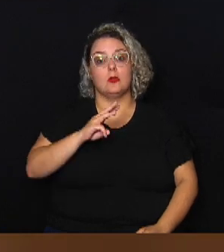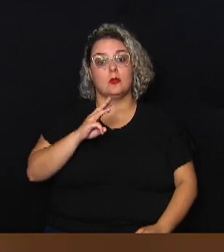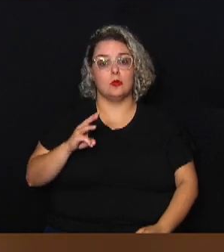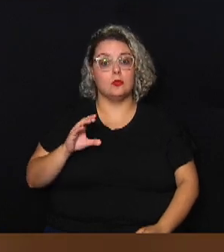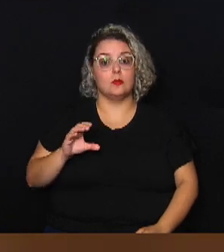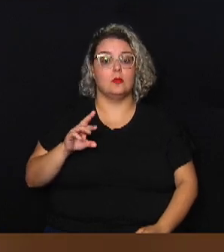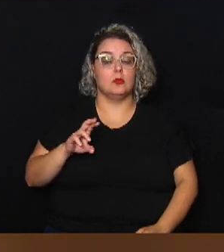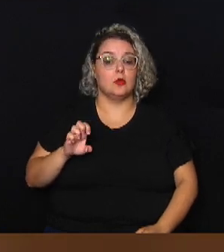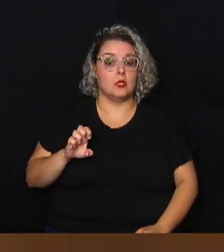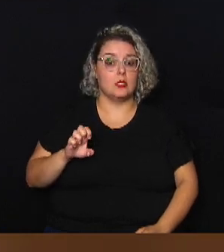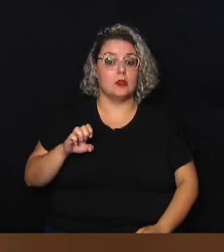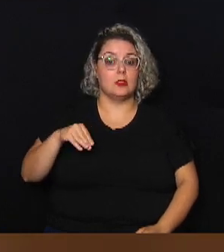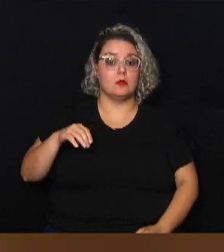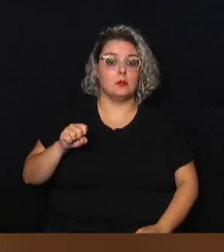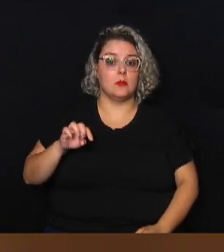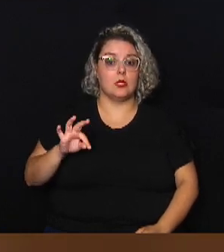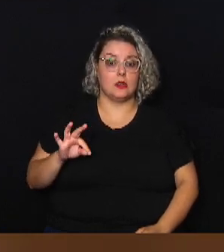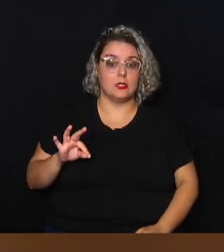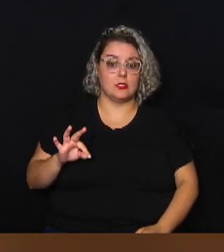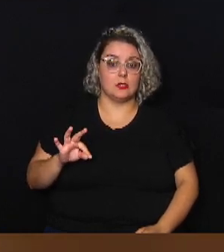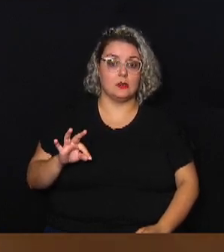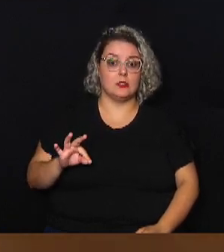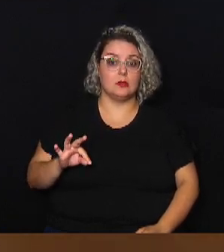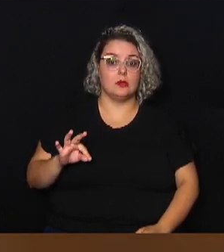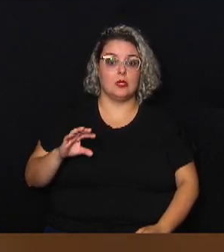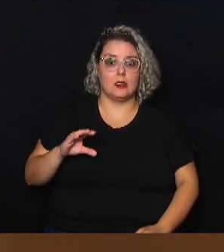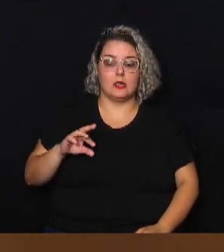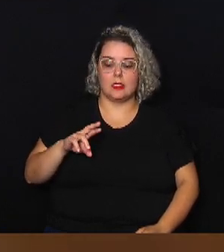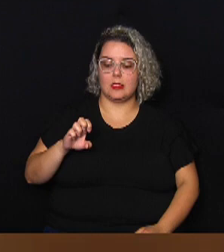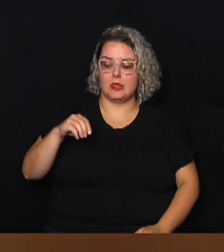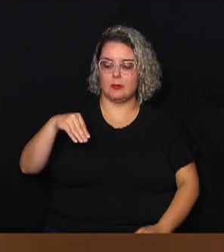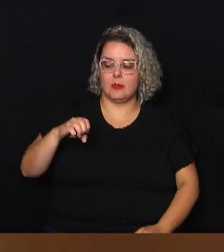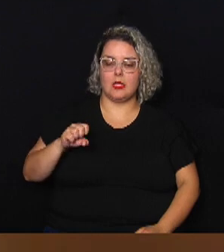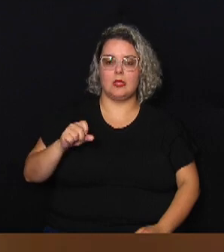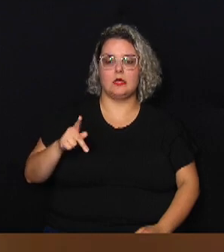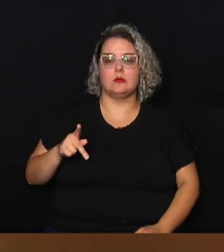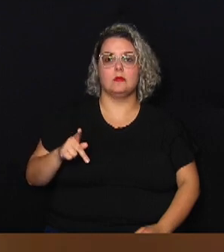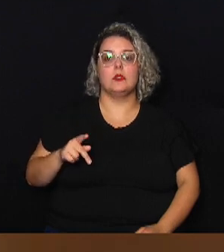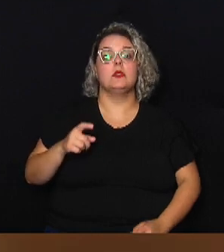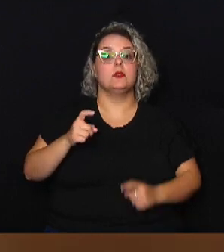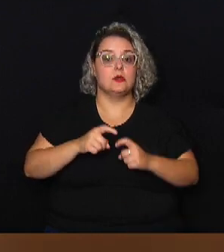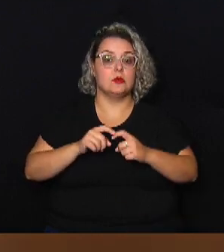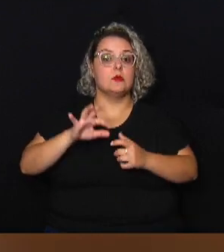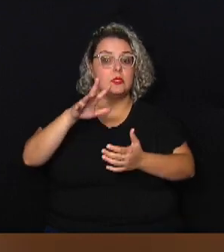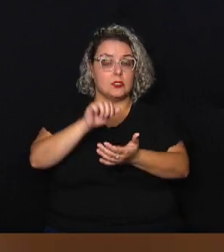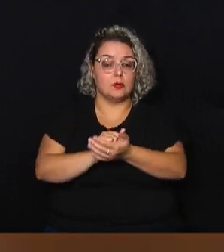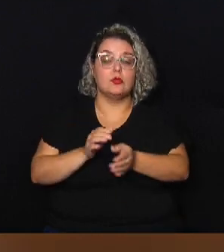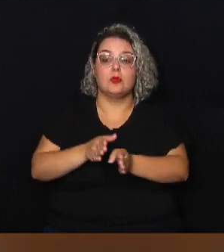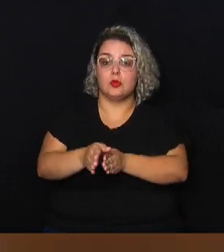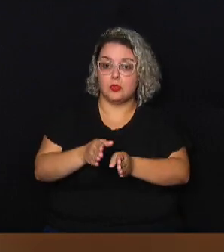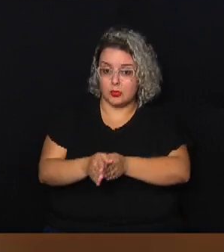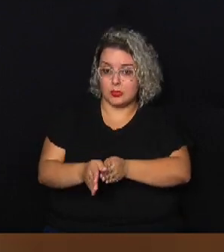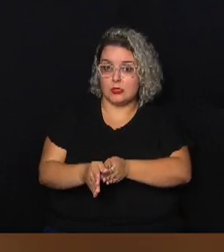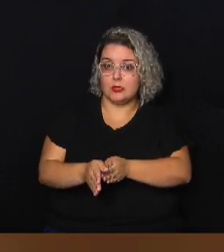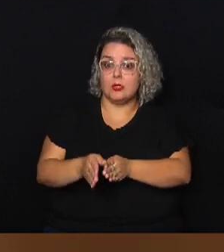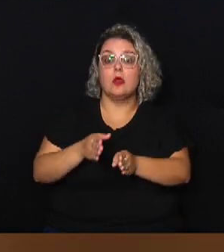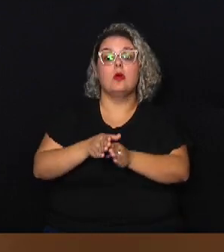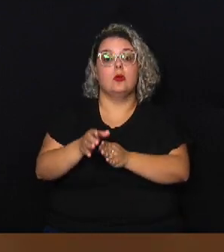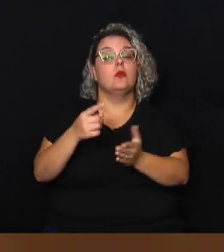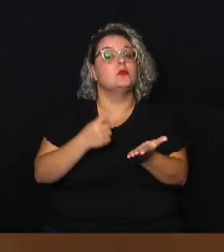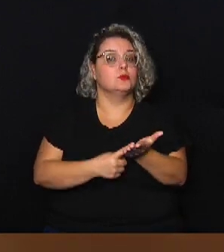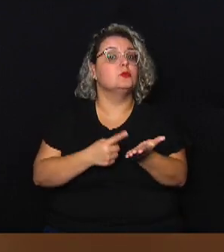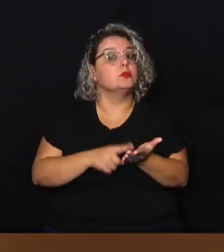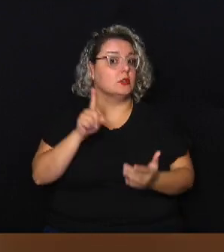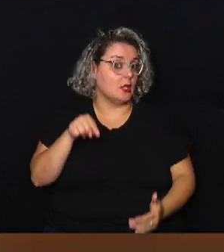pode ver as especialidades que esse médico cadastrou no conselho e que o conselho confirmou que